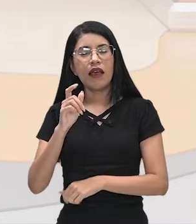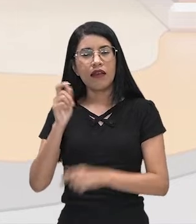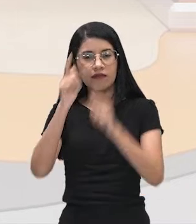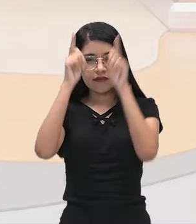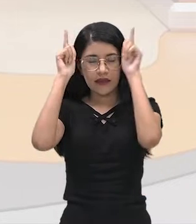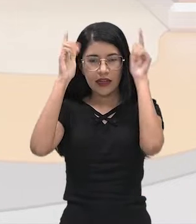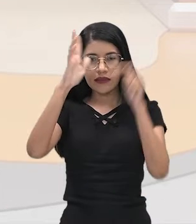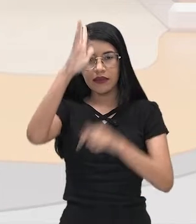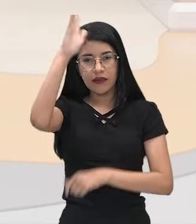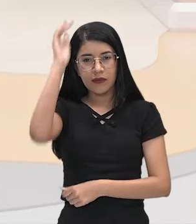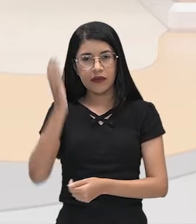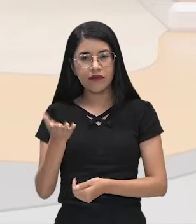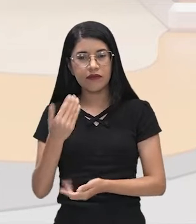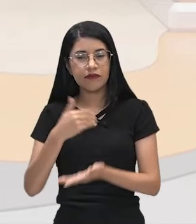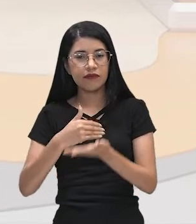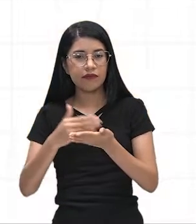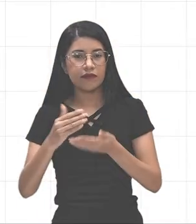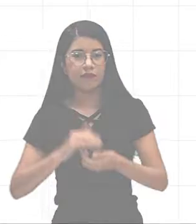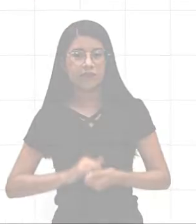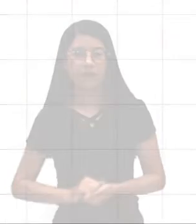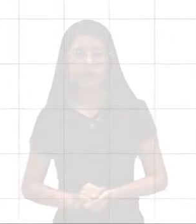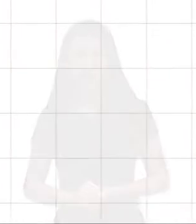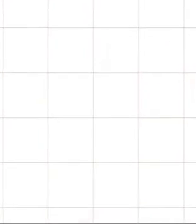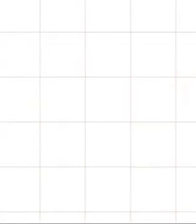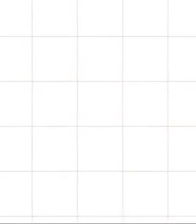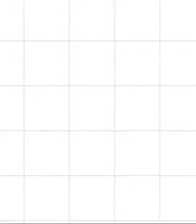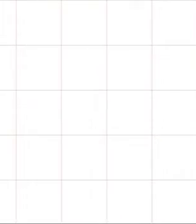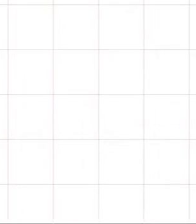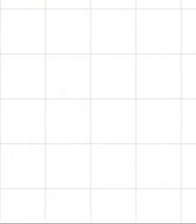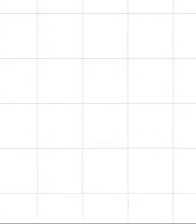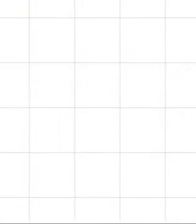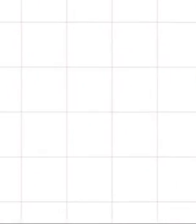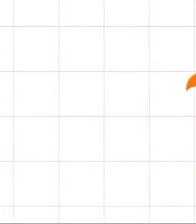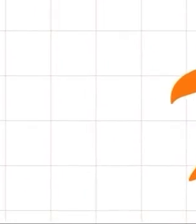bom? Então, vamos lá para a nossa aula.